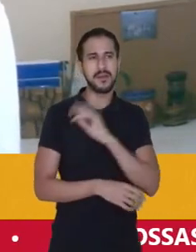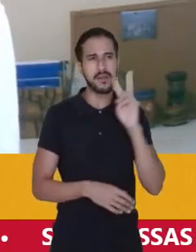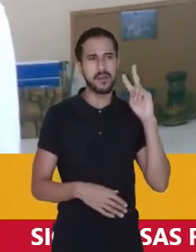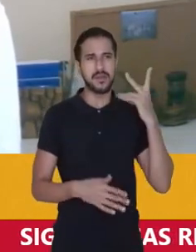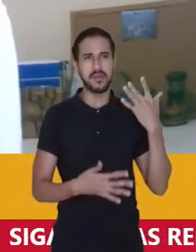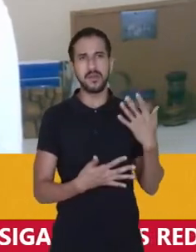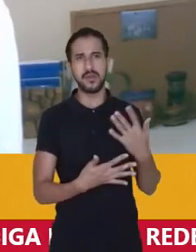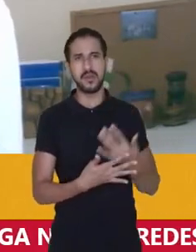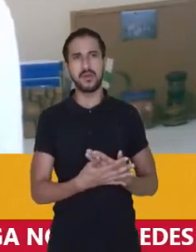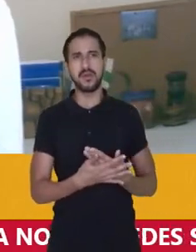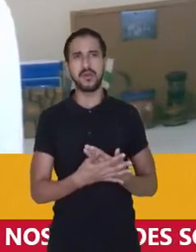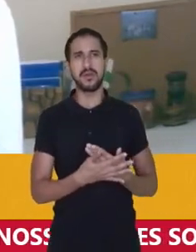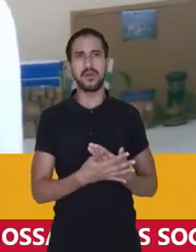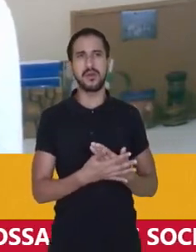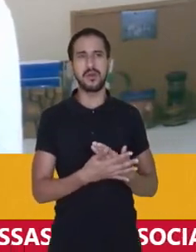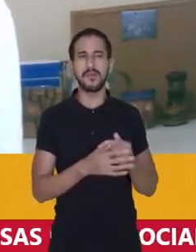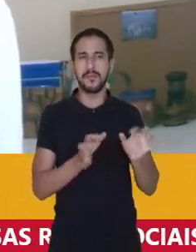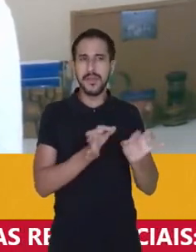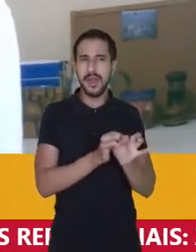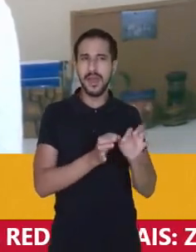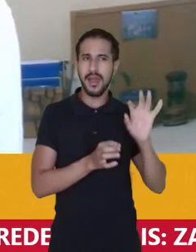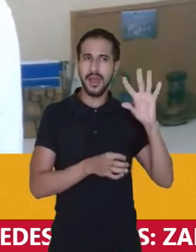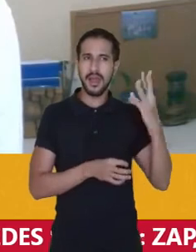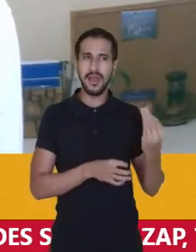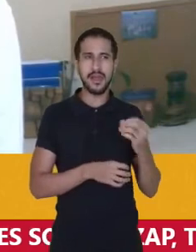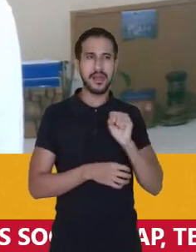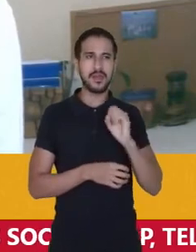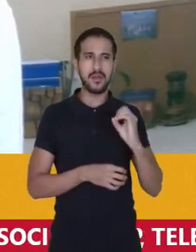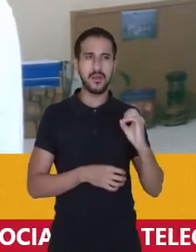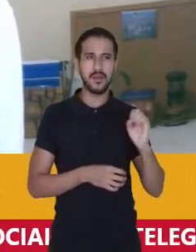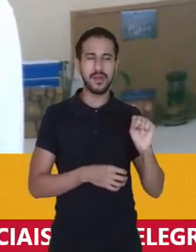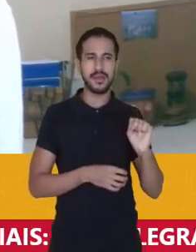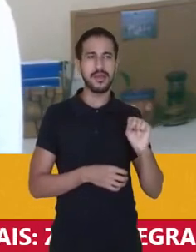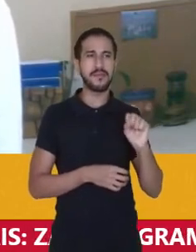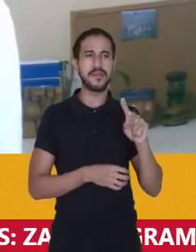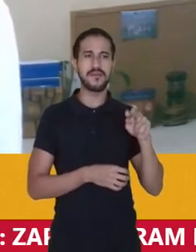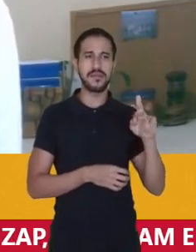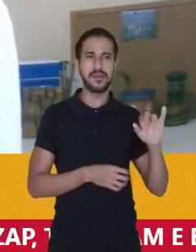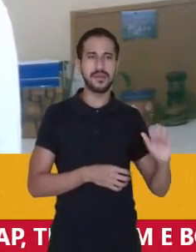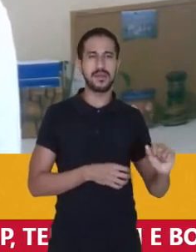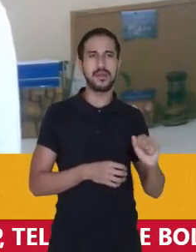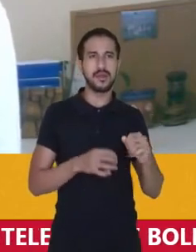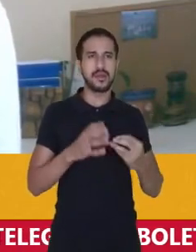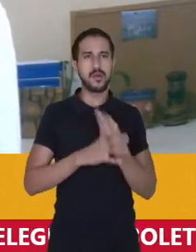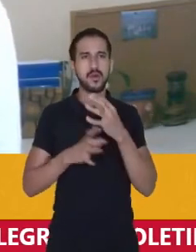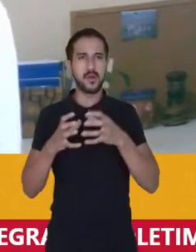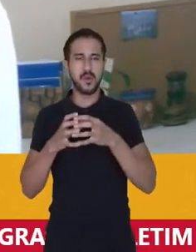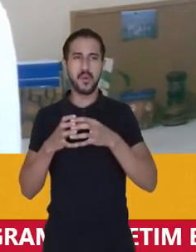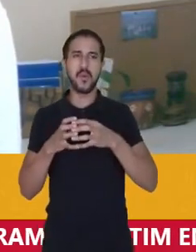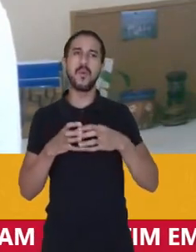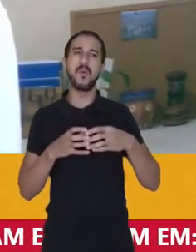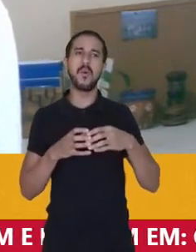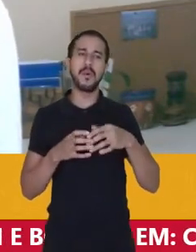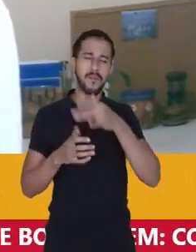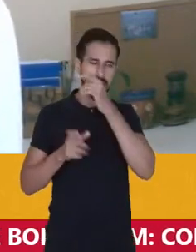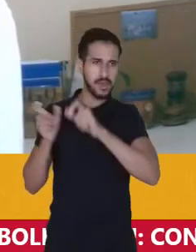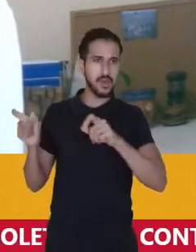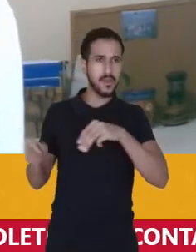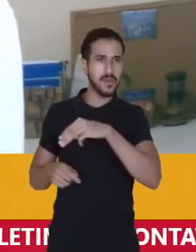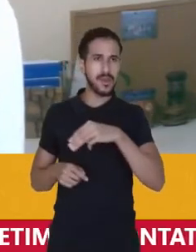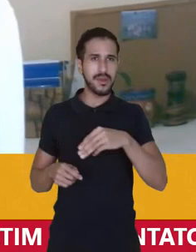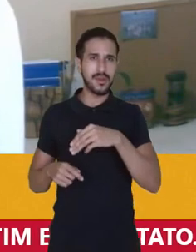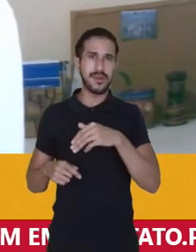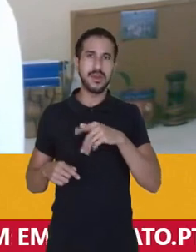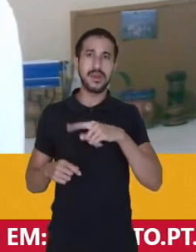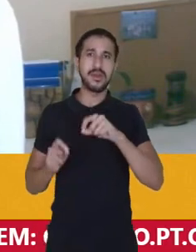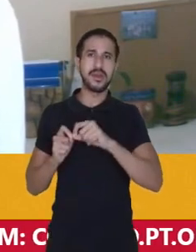região chamada de Pequena África. Lá o SOS Providência constituiu um grupo chamado de moradores monitores, e